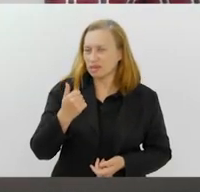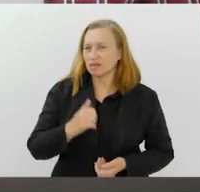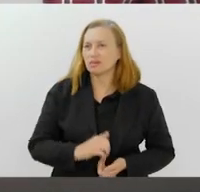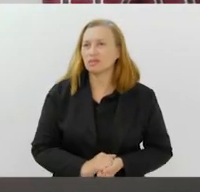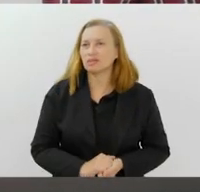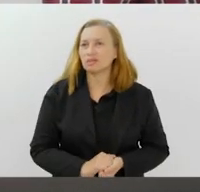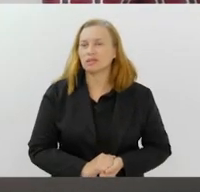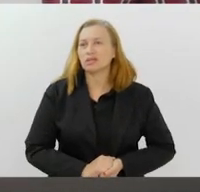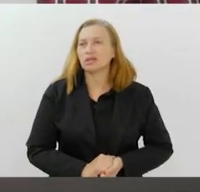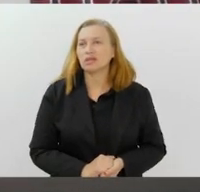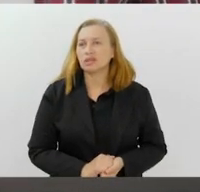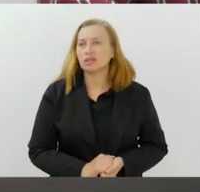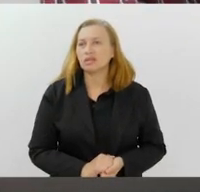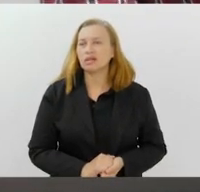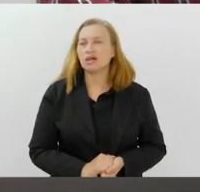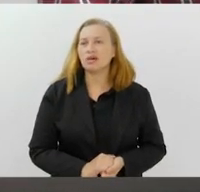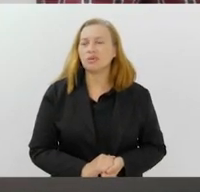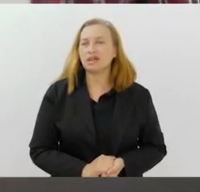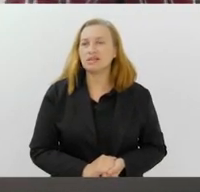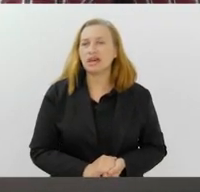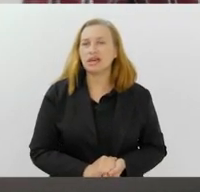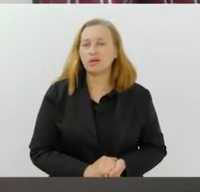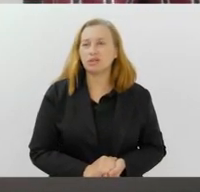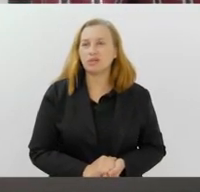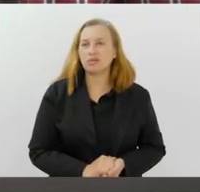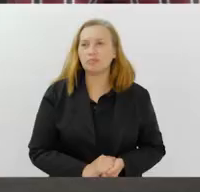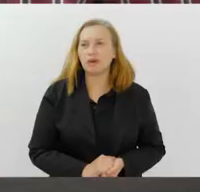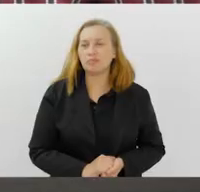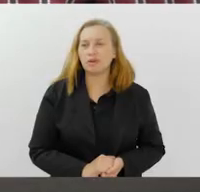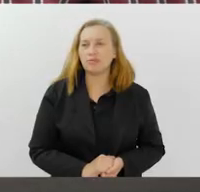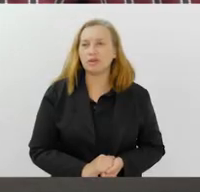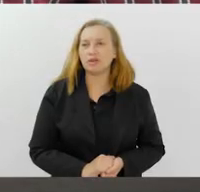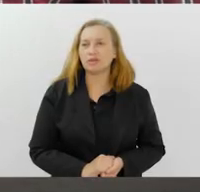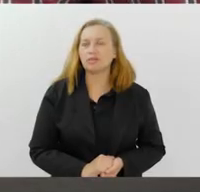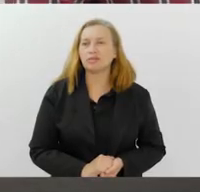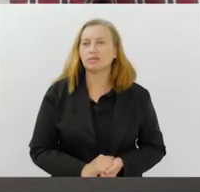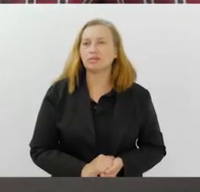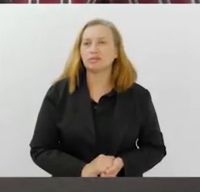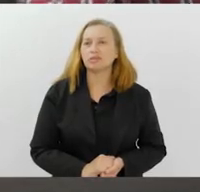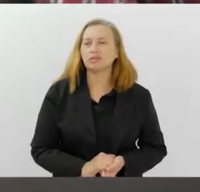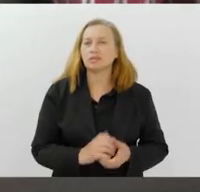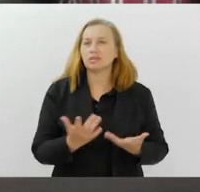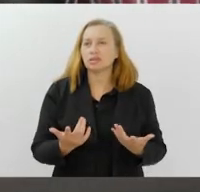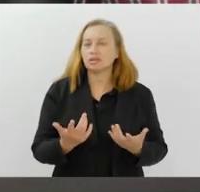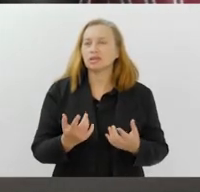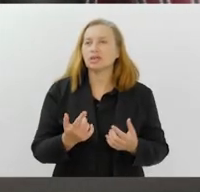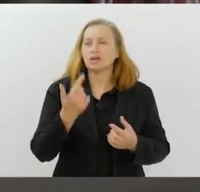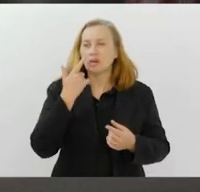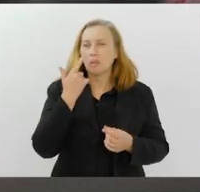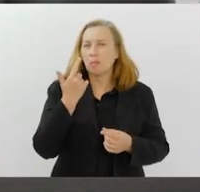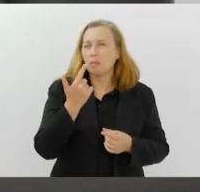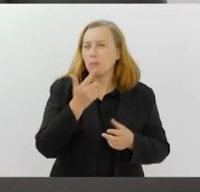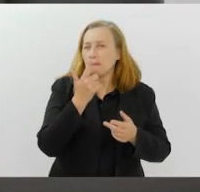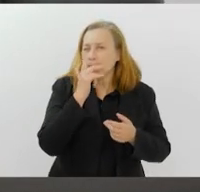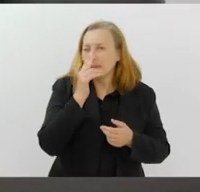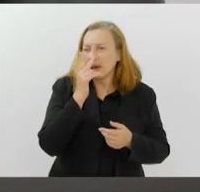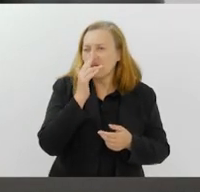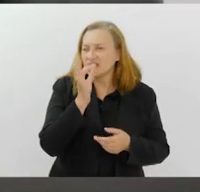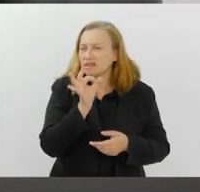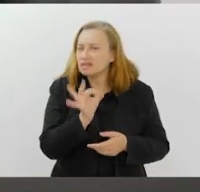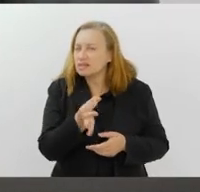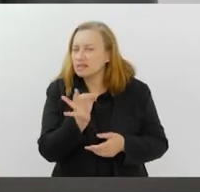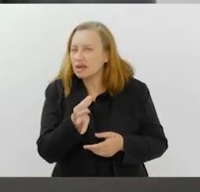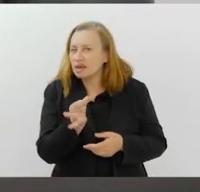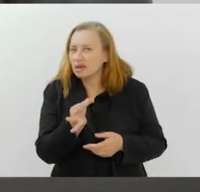também é isso não é contraditório ele não tá querendo restringir o critério que parece correto não sei o que que